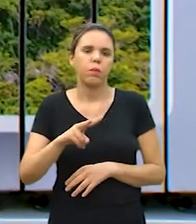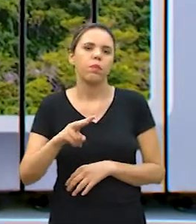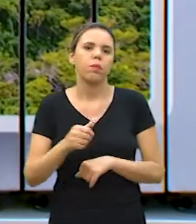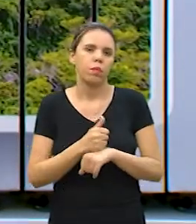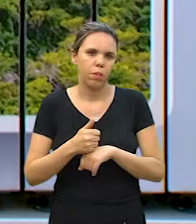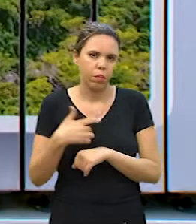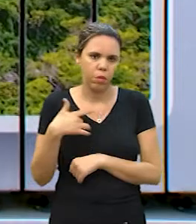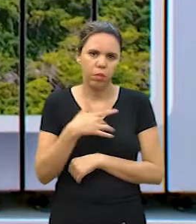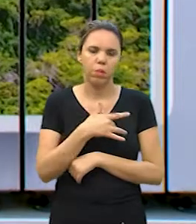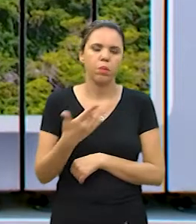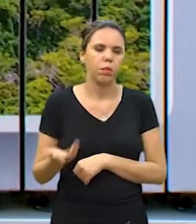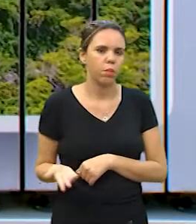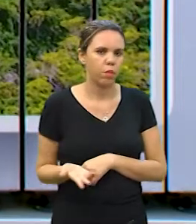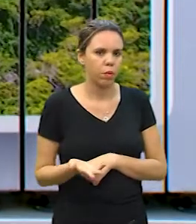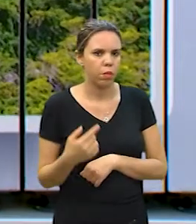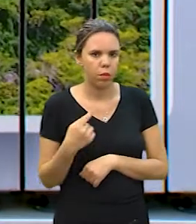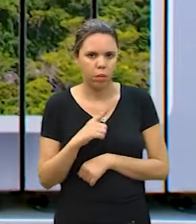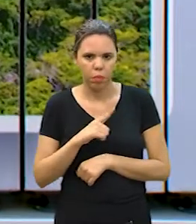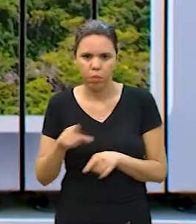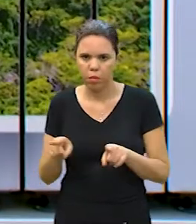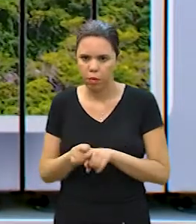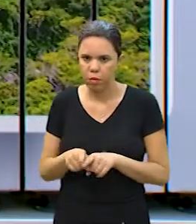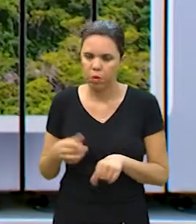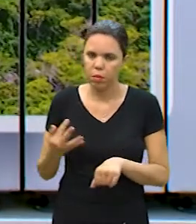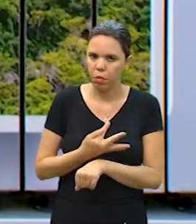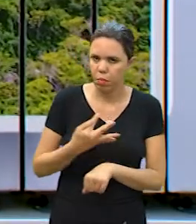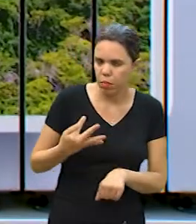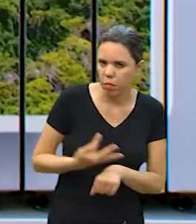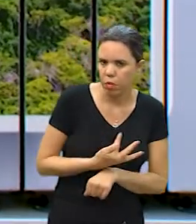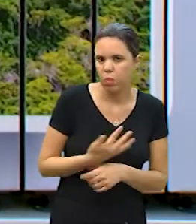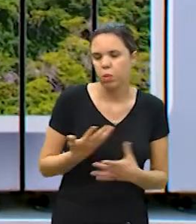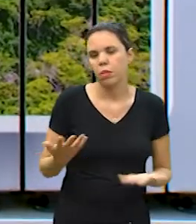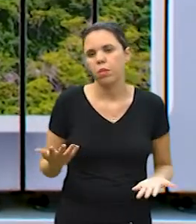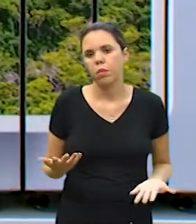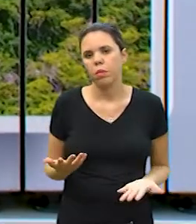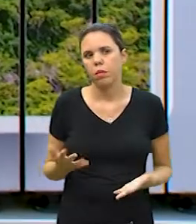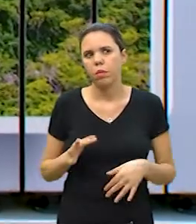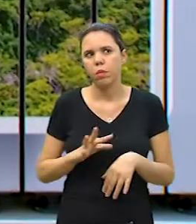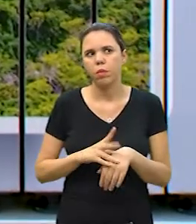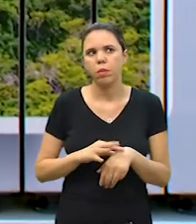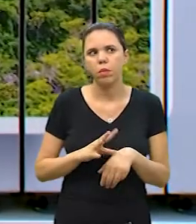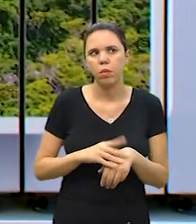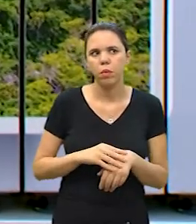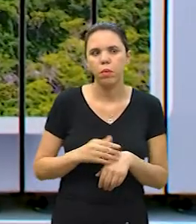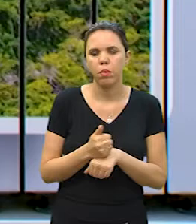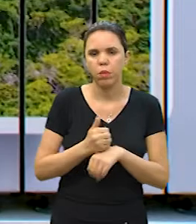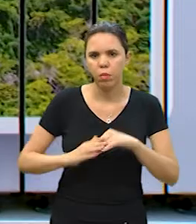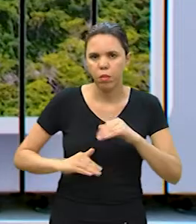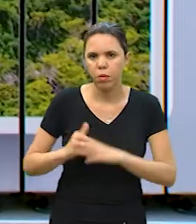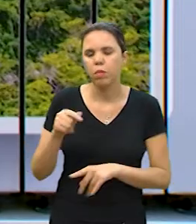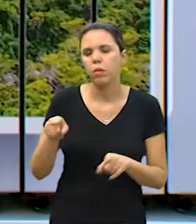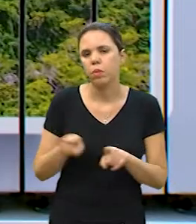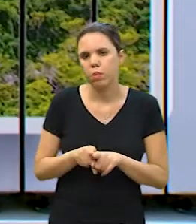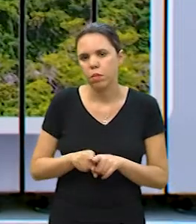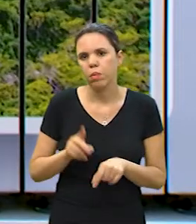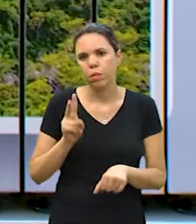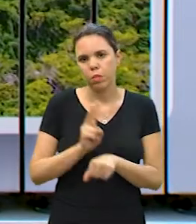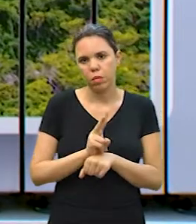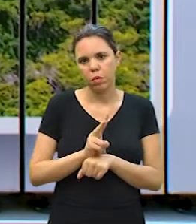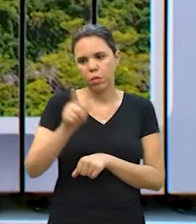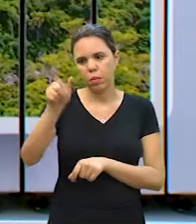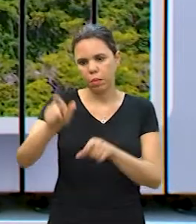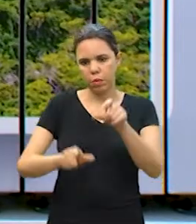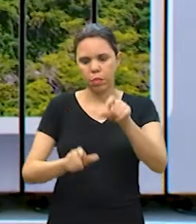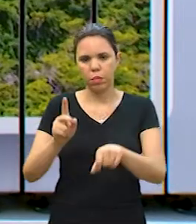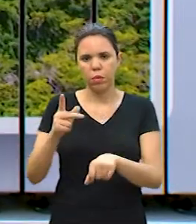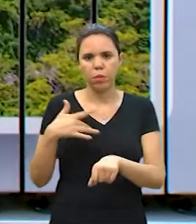os profissionais da saúde, nós também estamos passando por essa situação do adoecimento do profissional de saúde, que também é quem cuida de